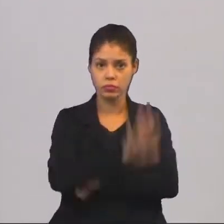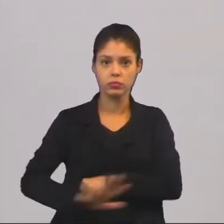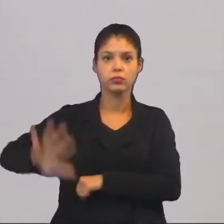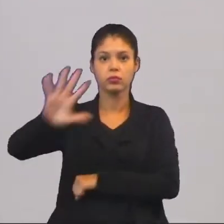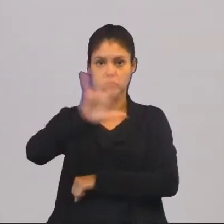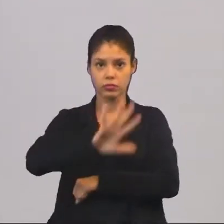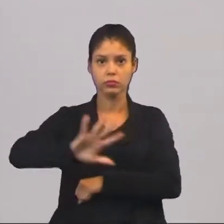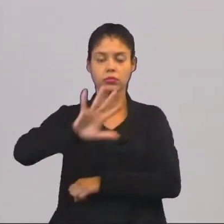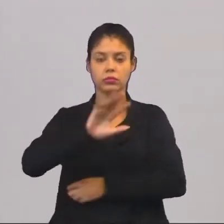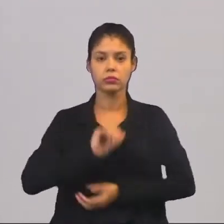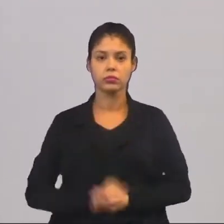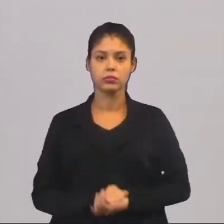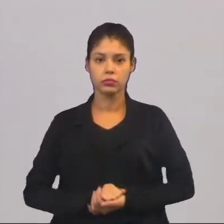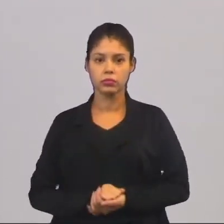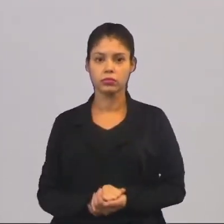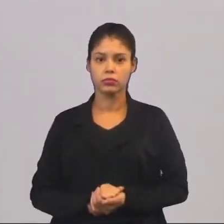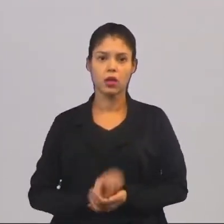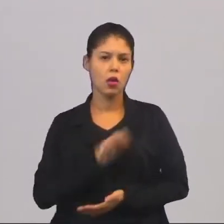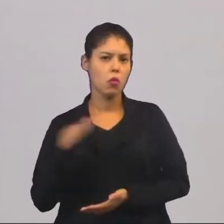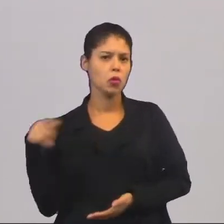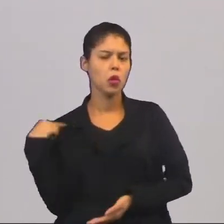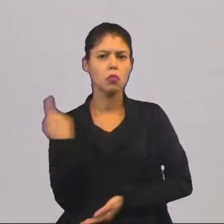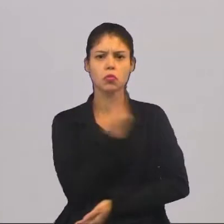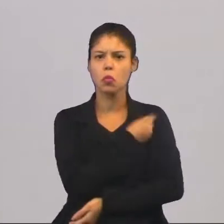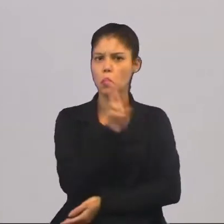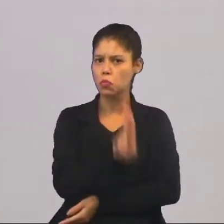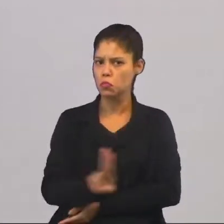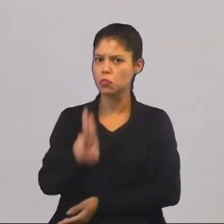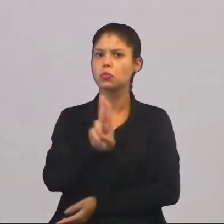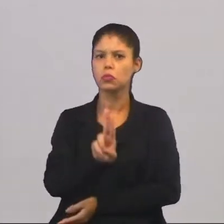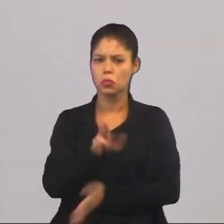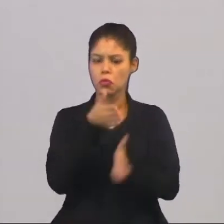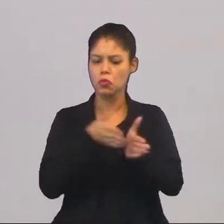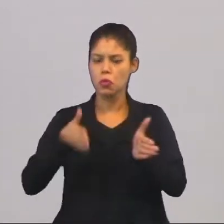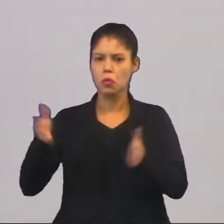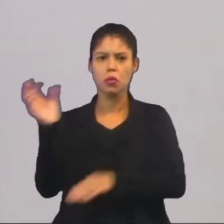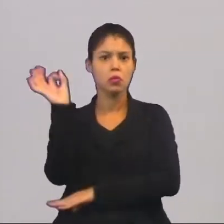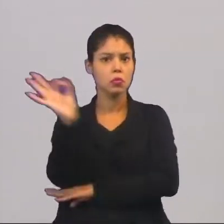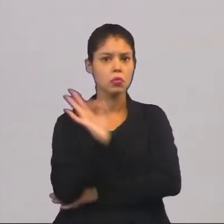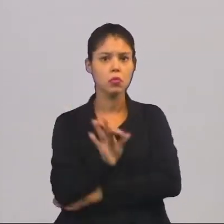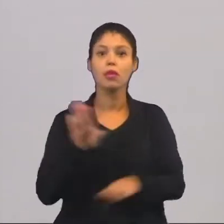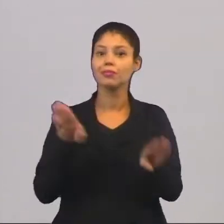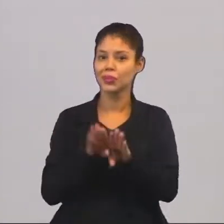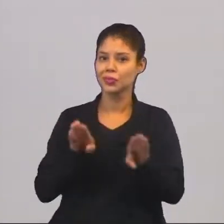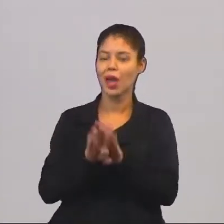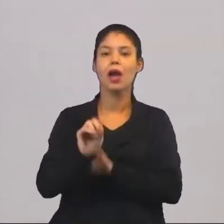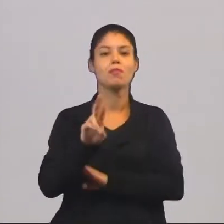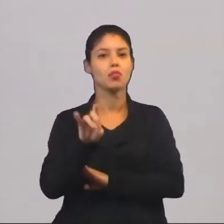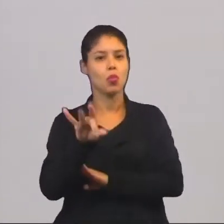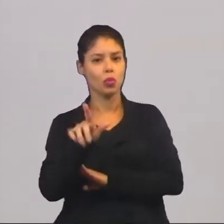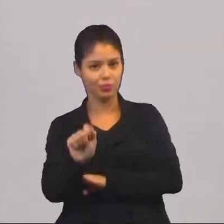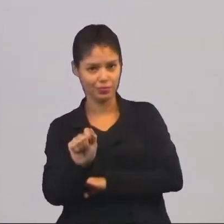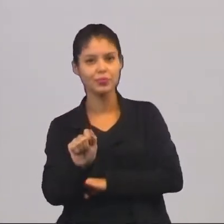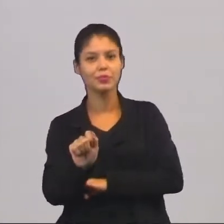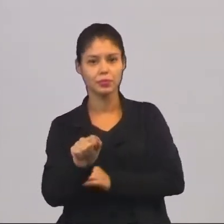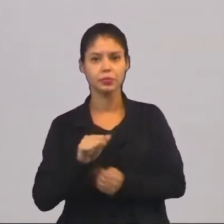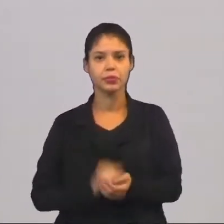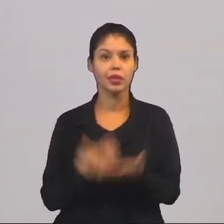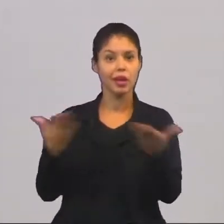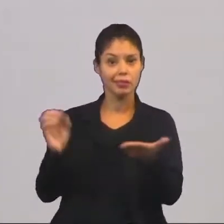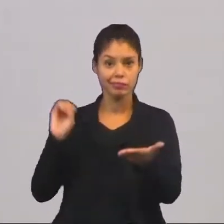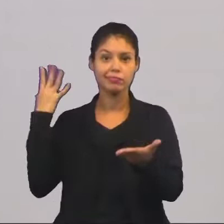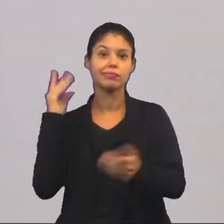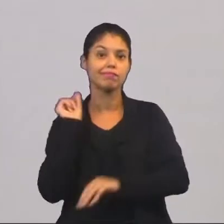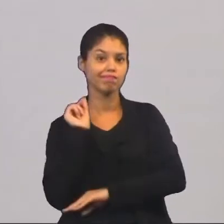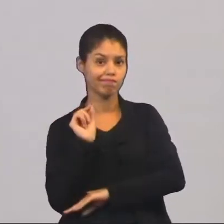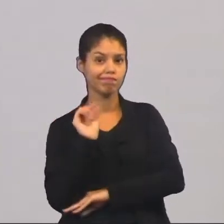todo. Então, quando a gente vai usar a frequência relativa, também usamos a frequência absoluta, tá? Nesse